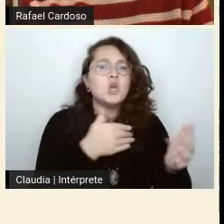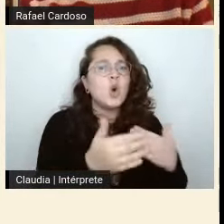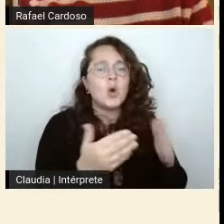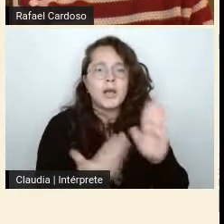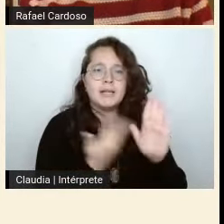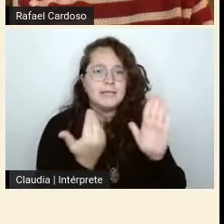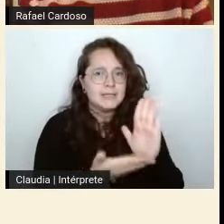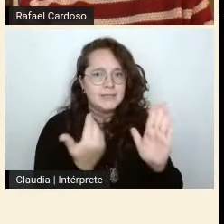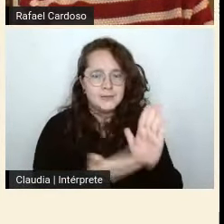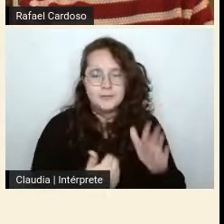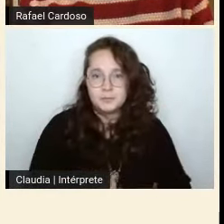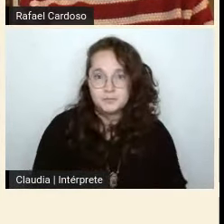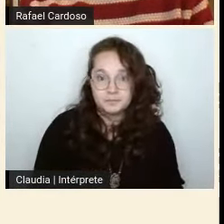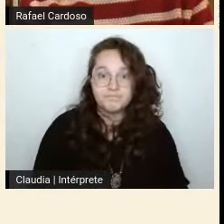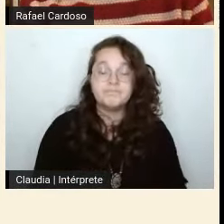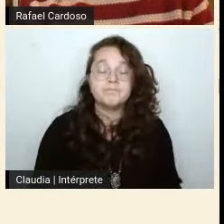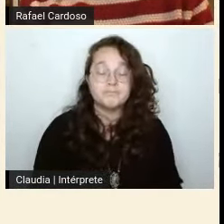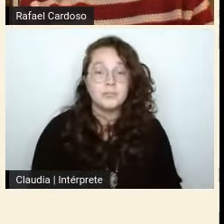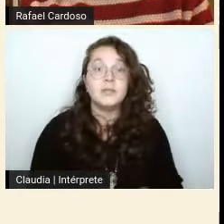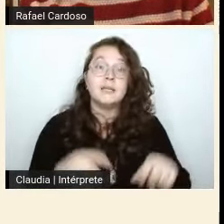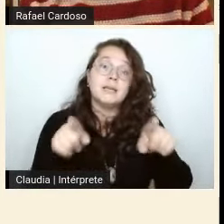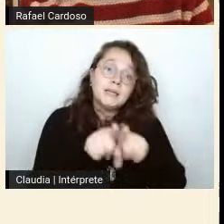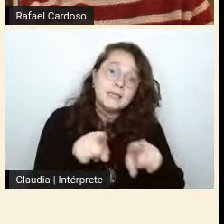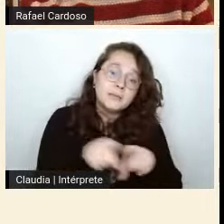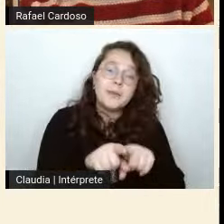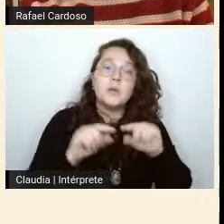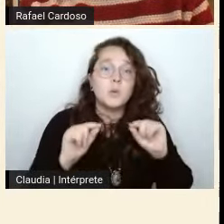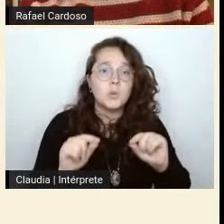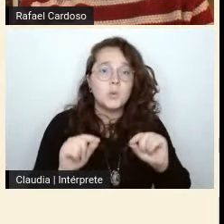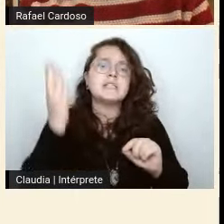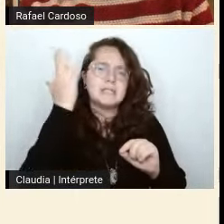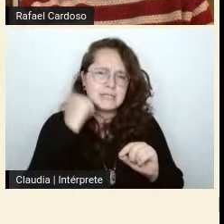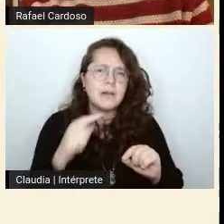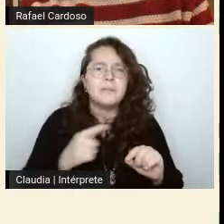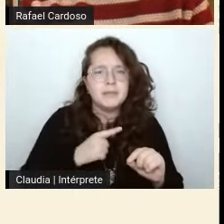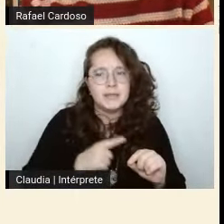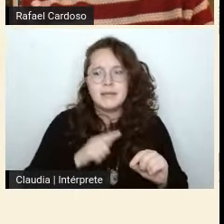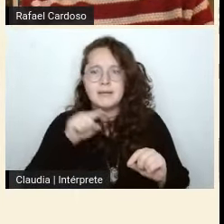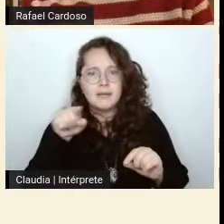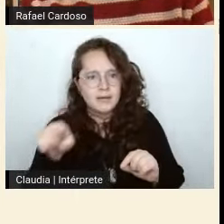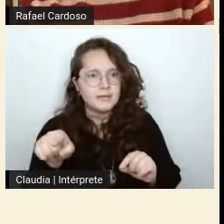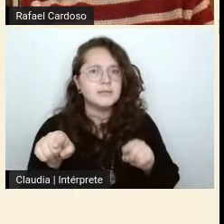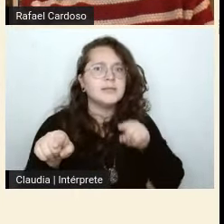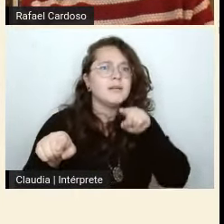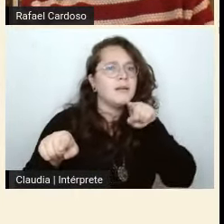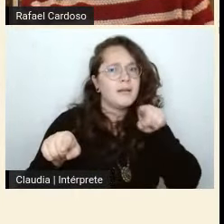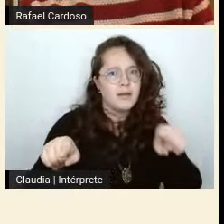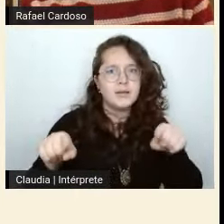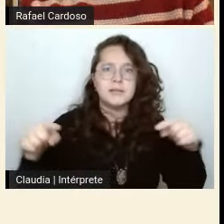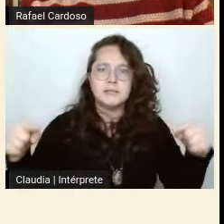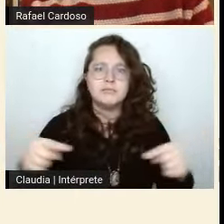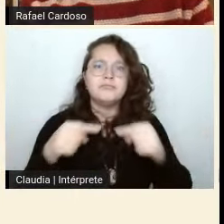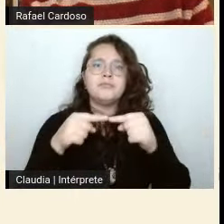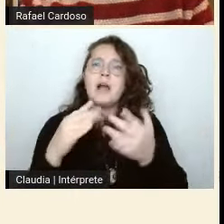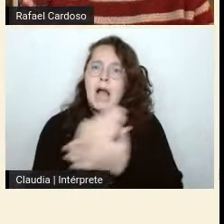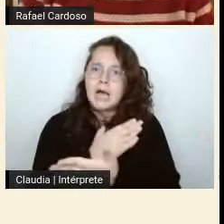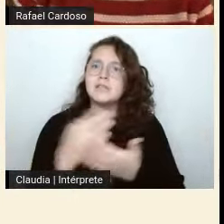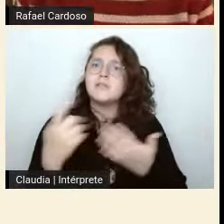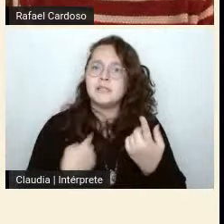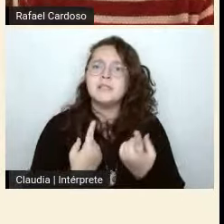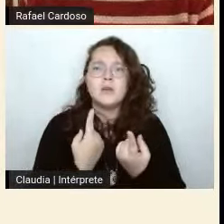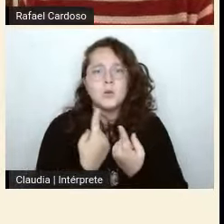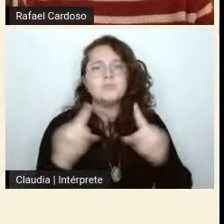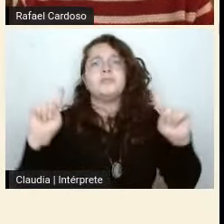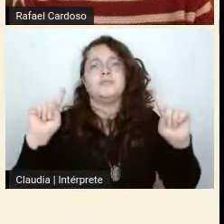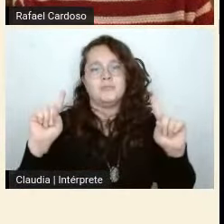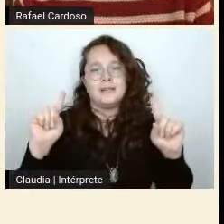enciclopédia. Embora a concatenação que ela dá aos fatos seja tão arbitrária quanto qualquer outro